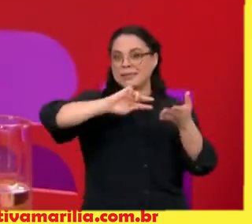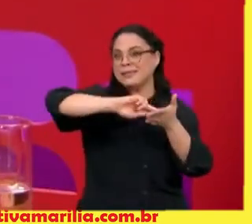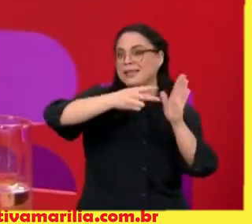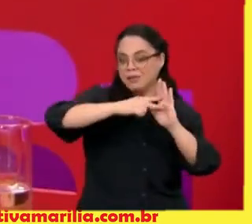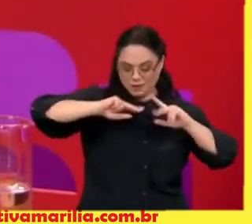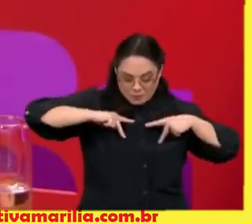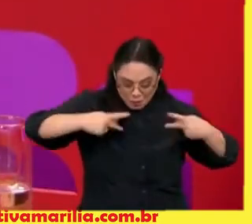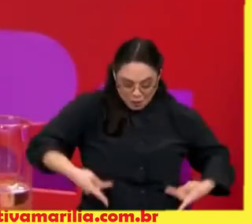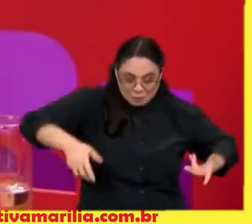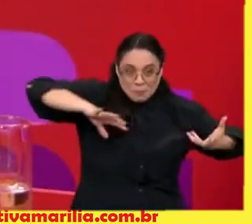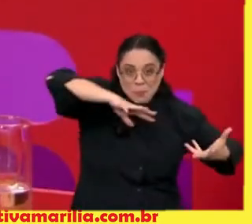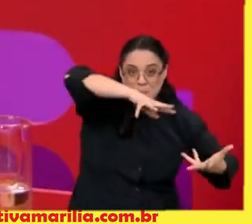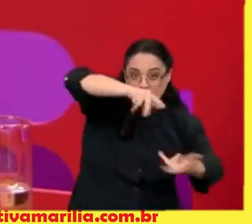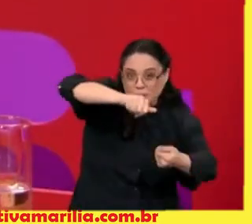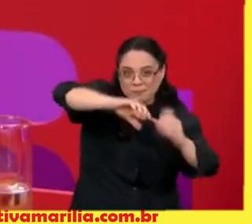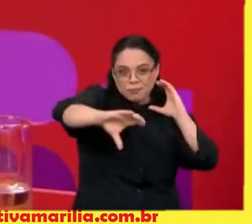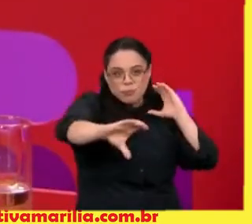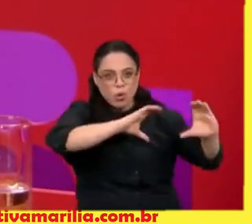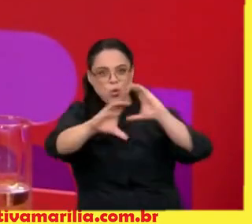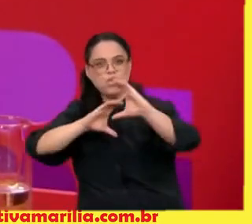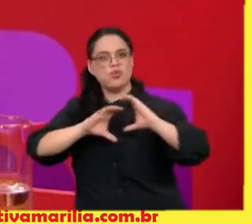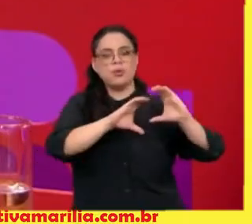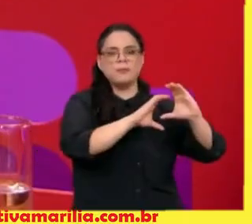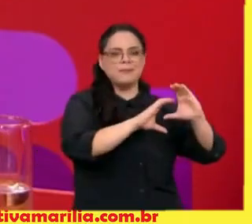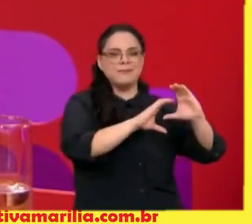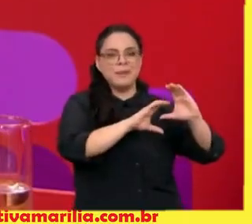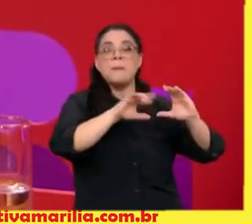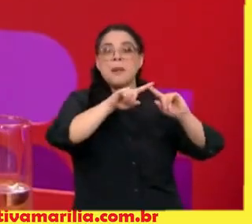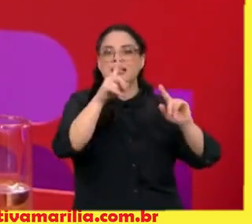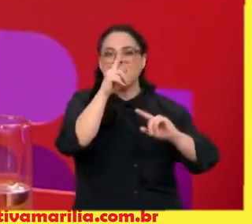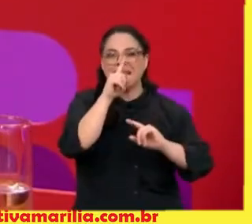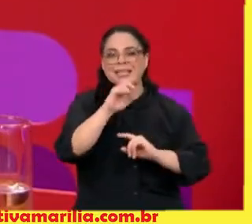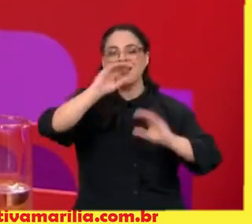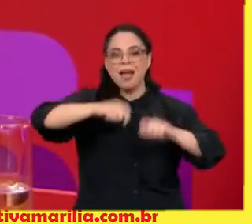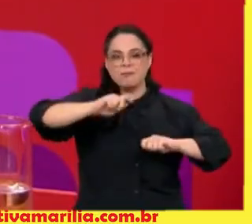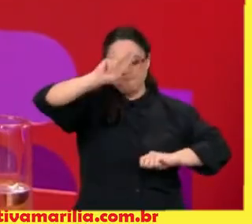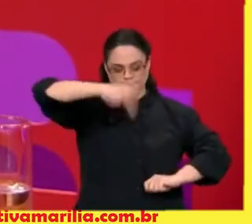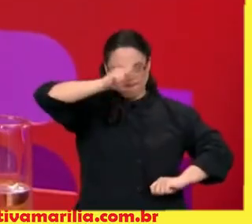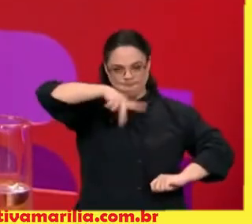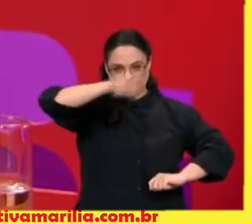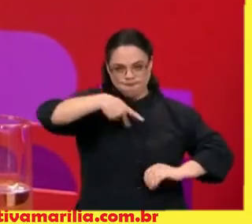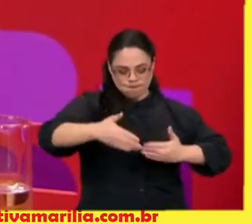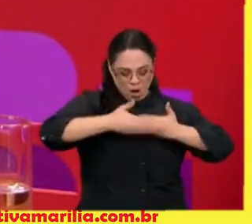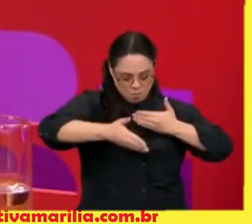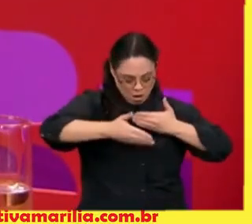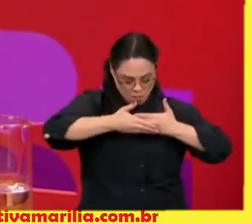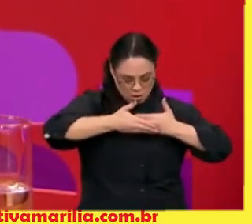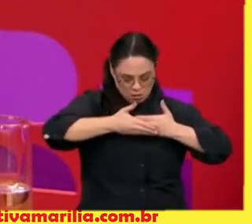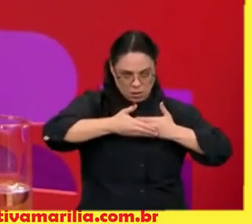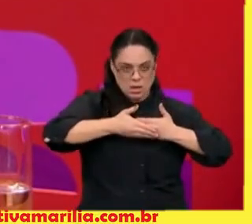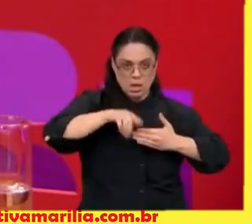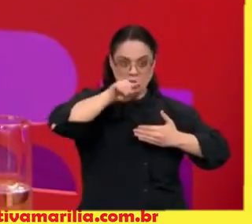né? Mas isso vai criando nichos narcísicos no sentido de que só nós nos